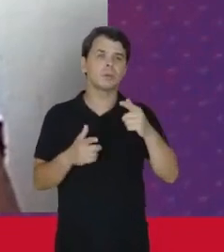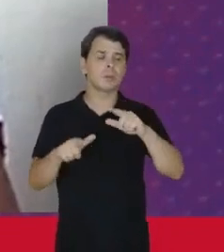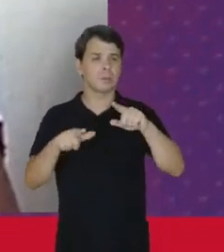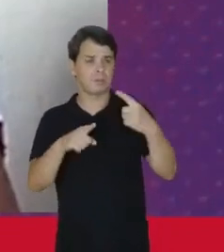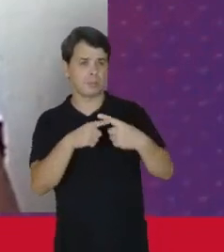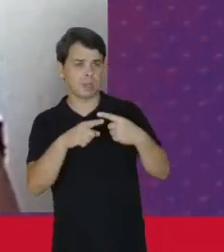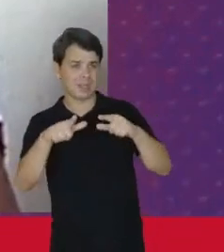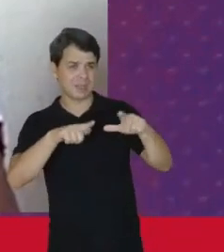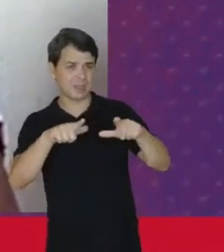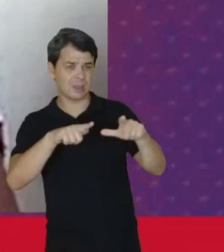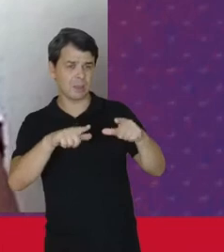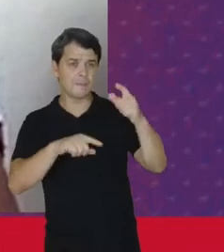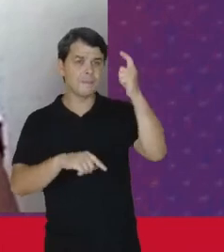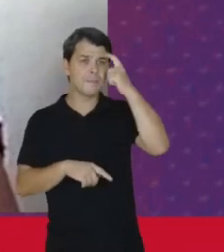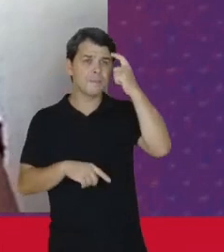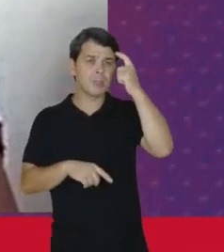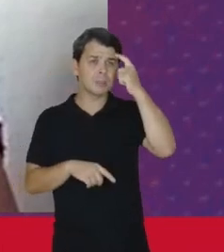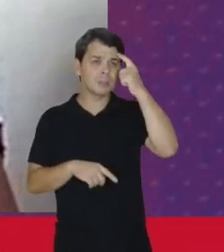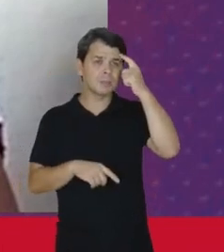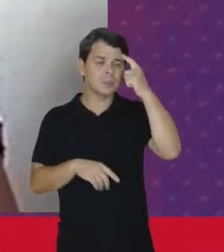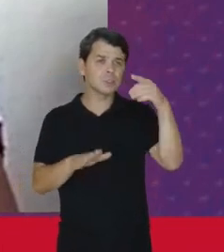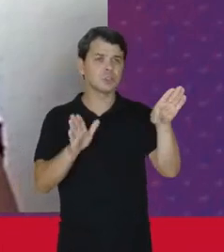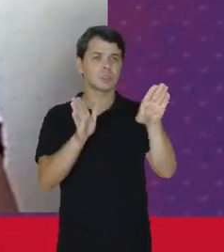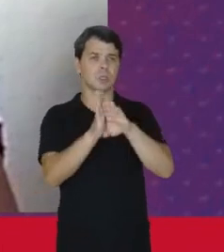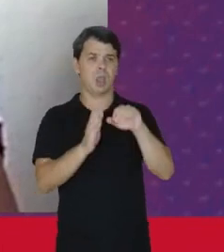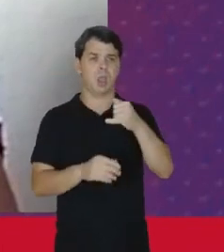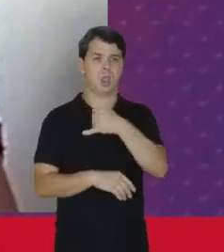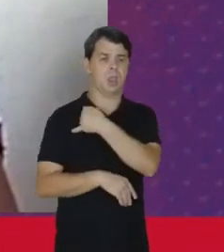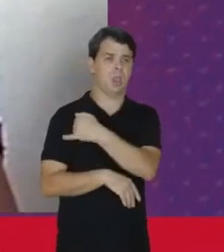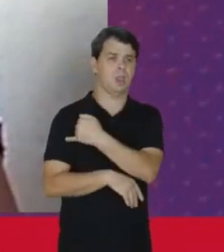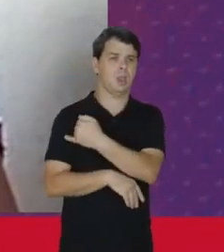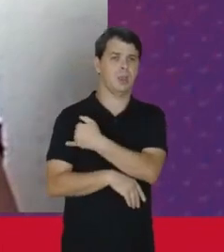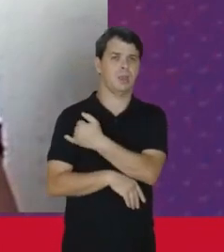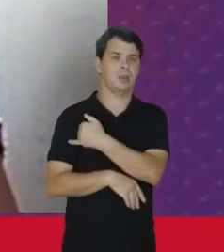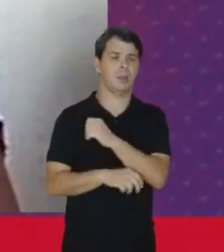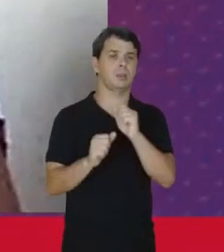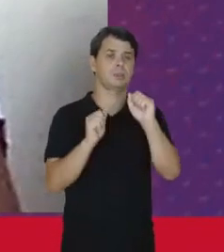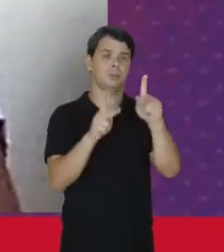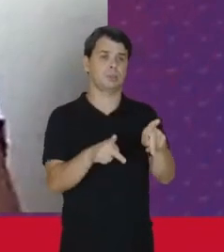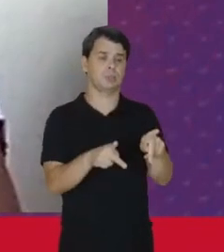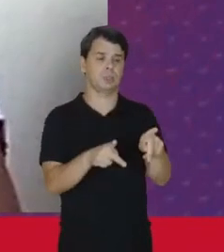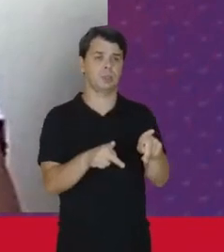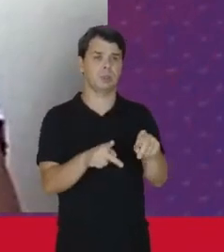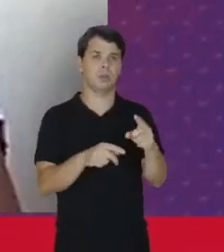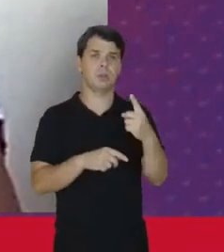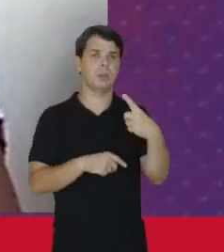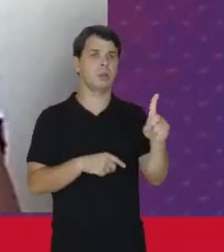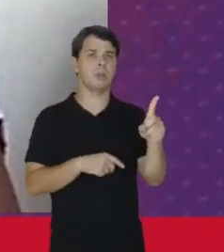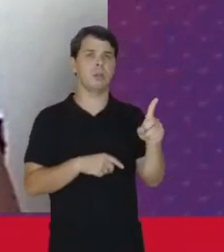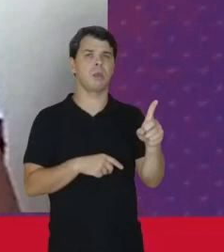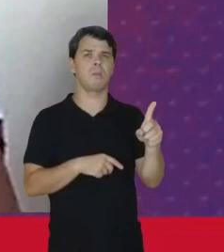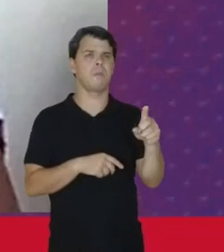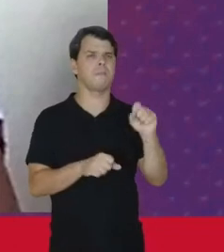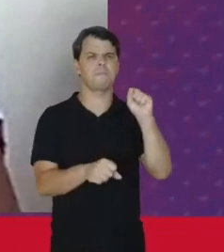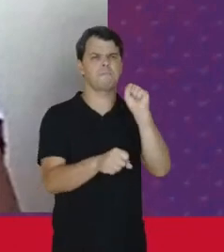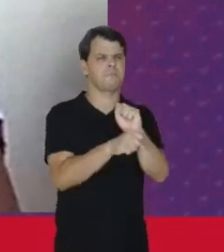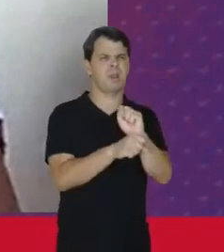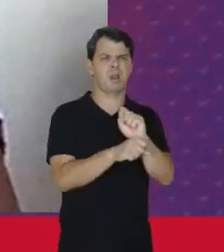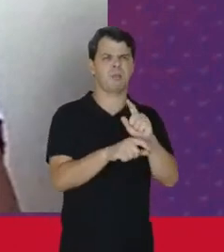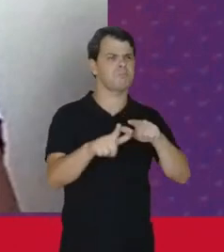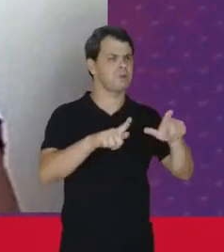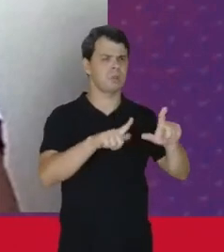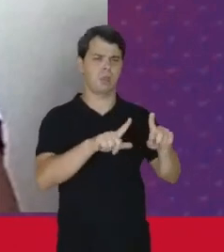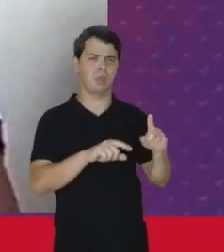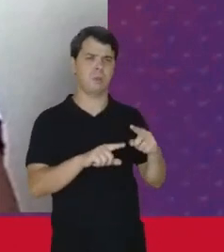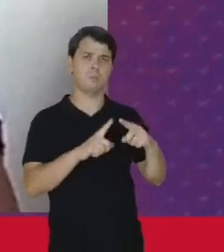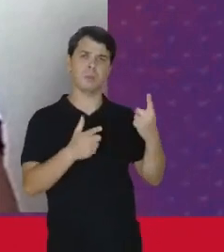vida inteira e fica pensando em chegar àquela idade, certo ponto, e se aposentar, não para parar totalmente de